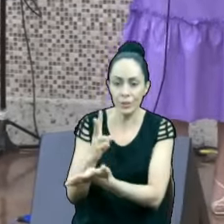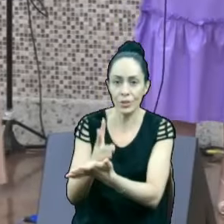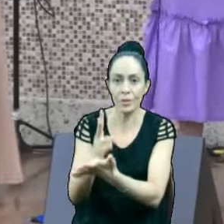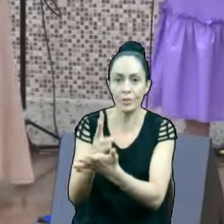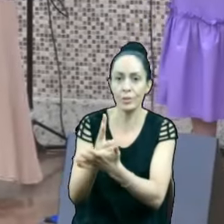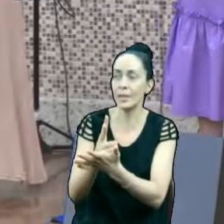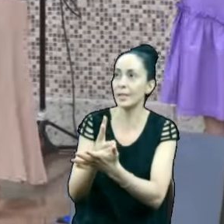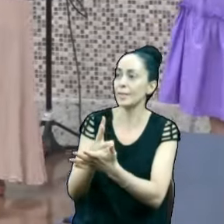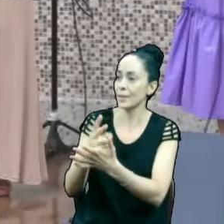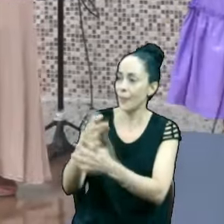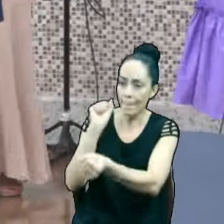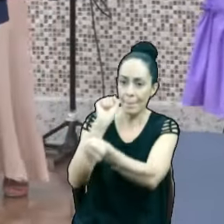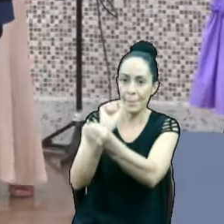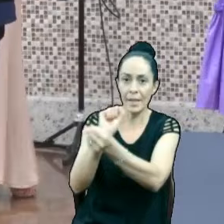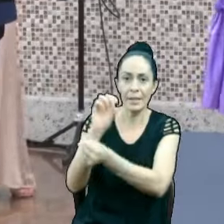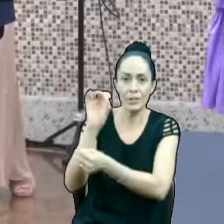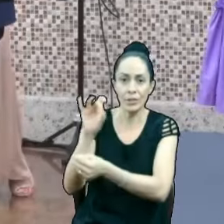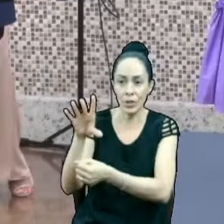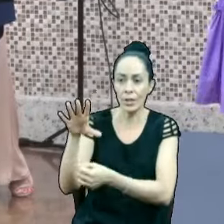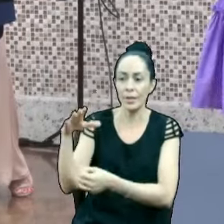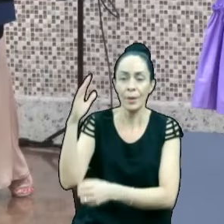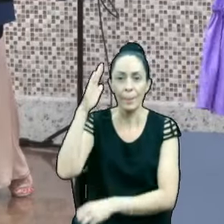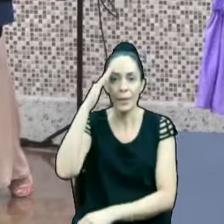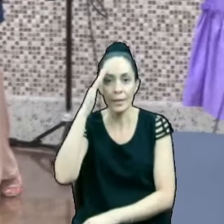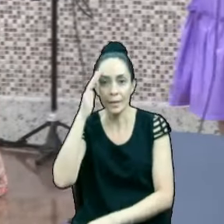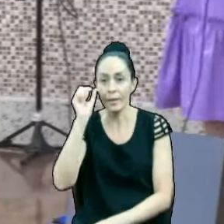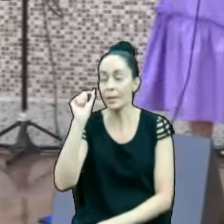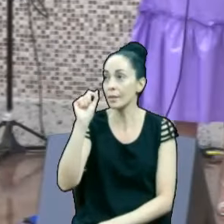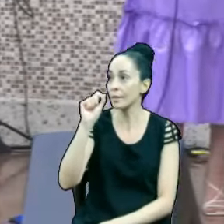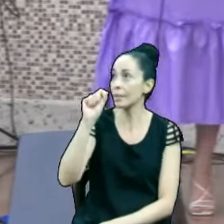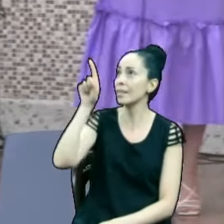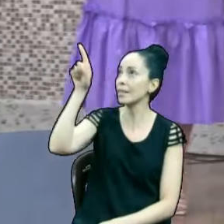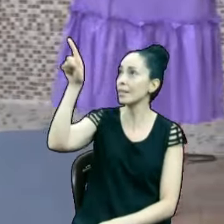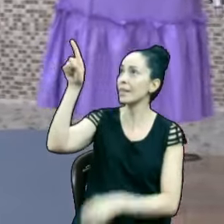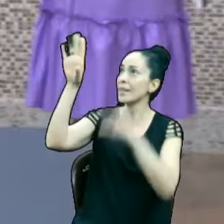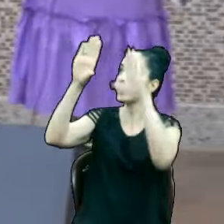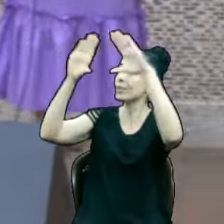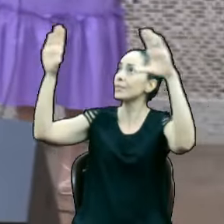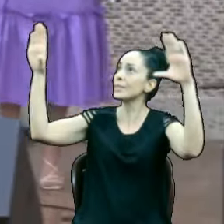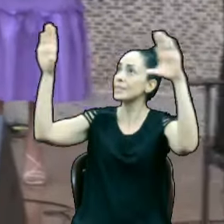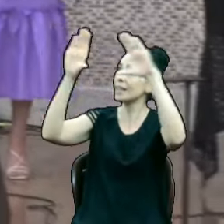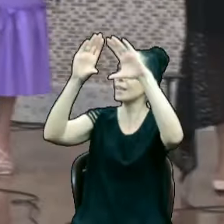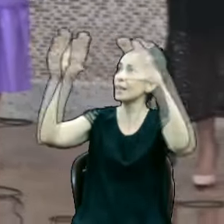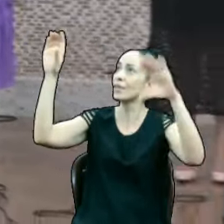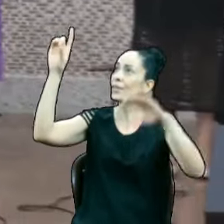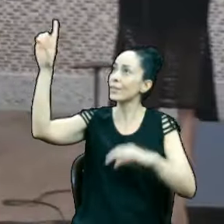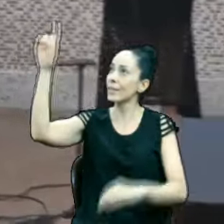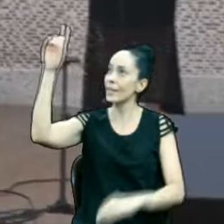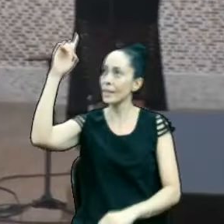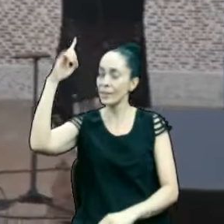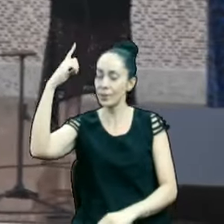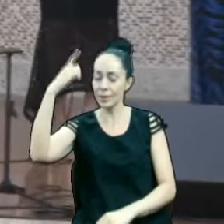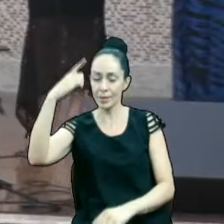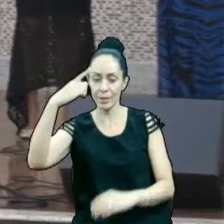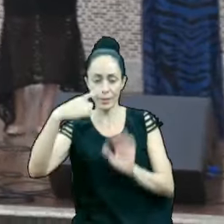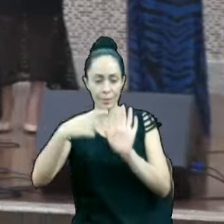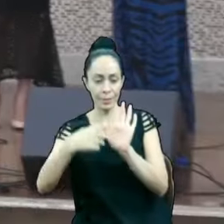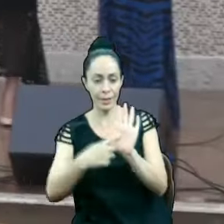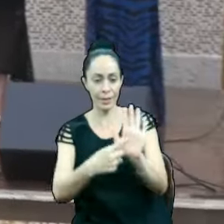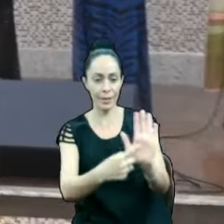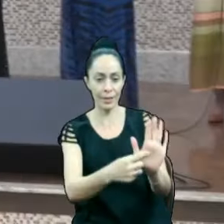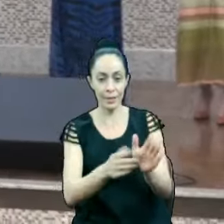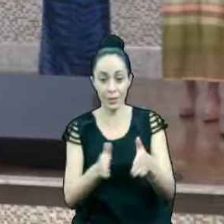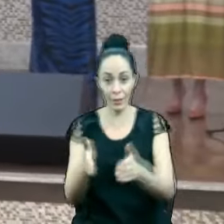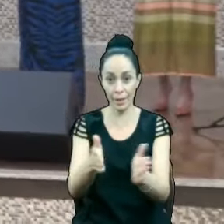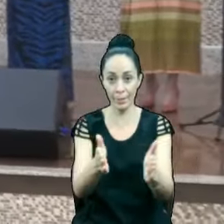trazer escutar e entender milagre mais sua roda ele